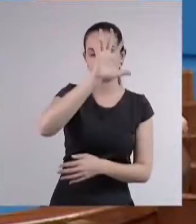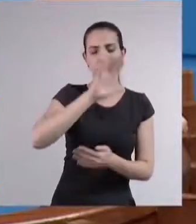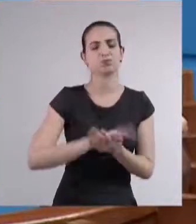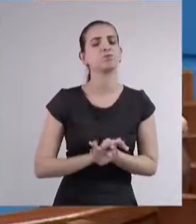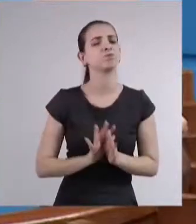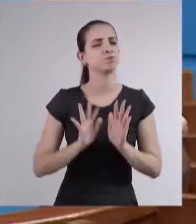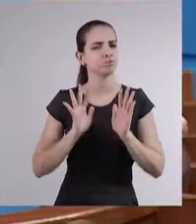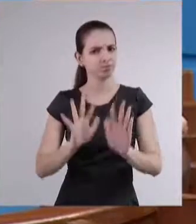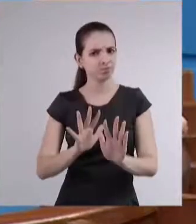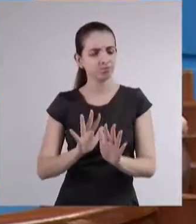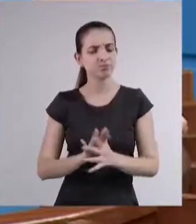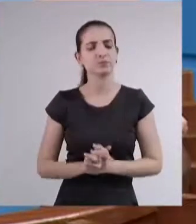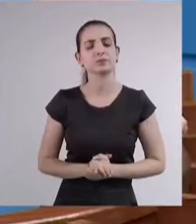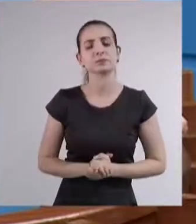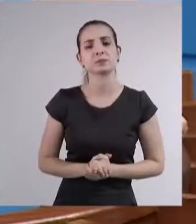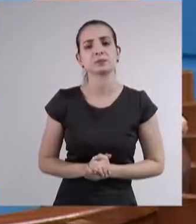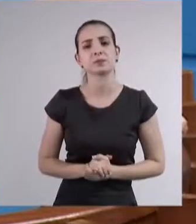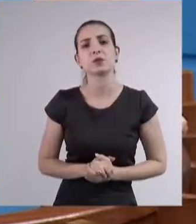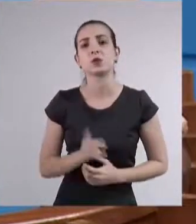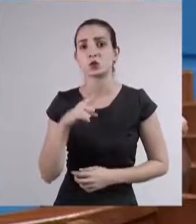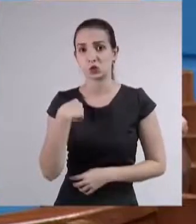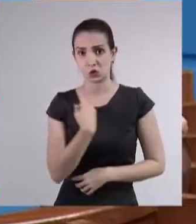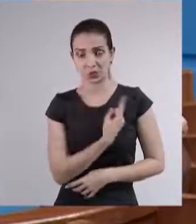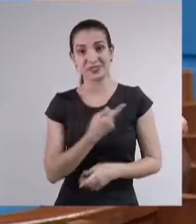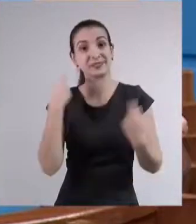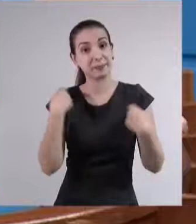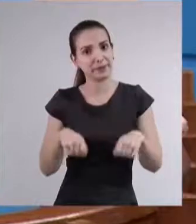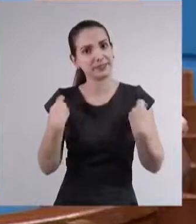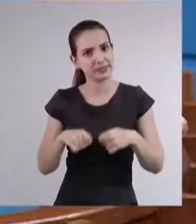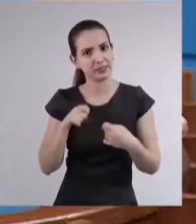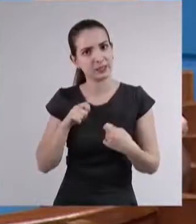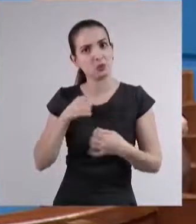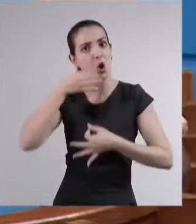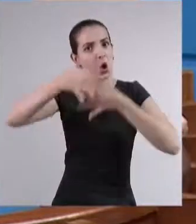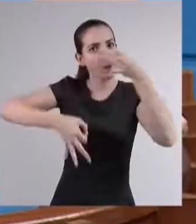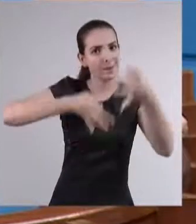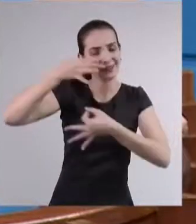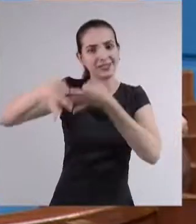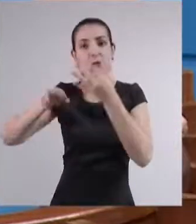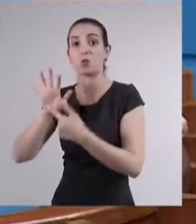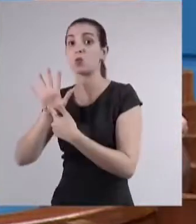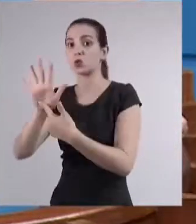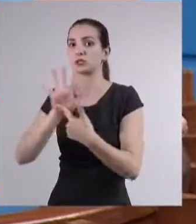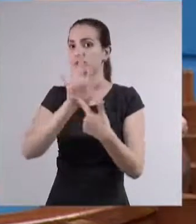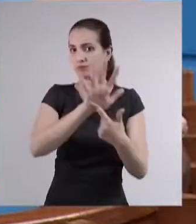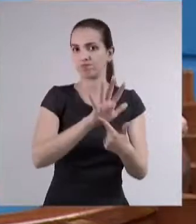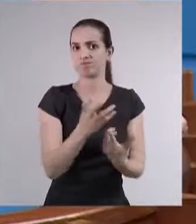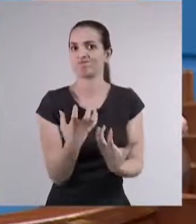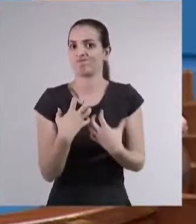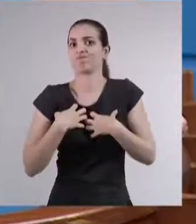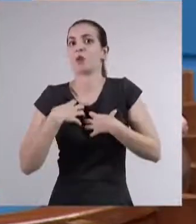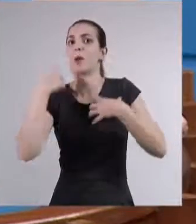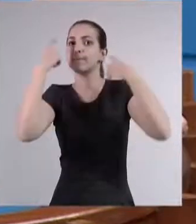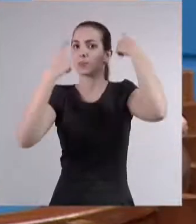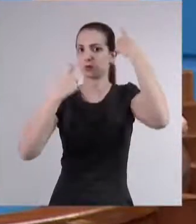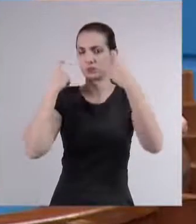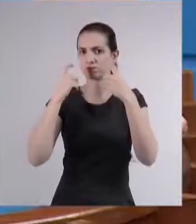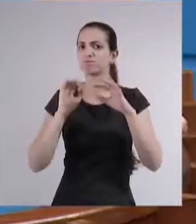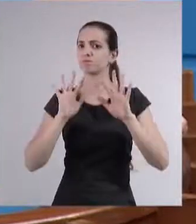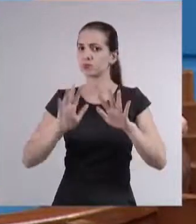tem que externar algumas preocupações. Primeiro,